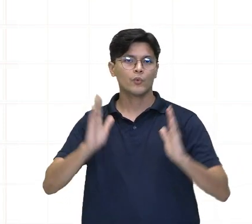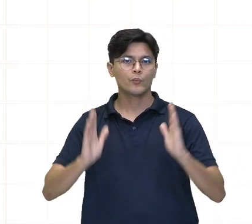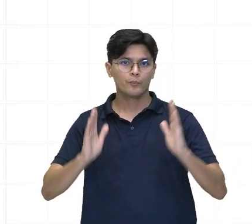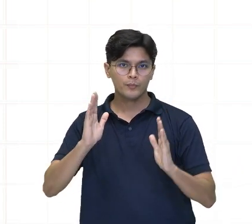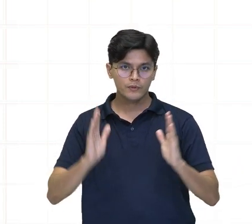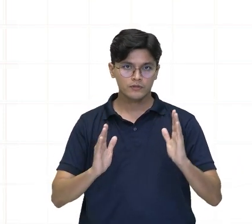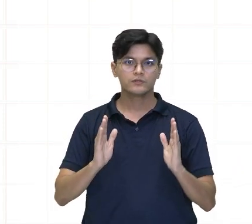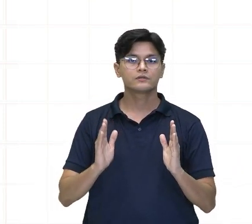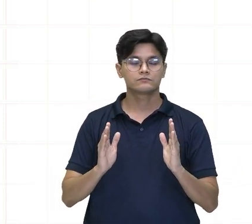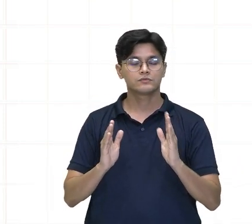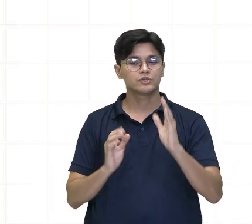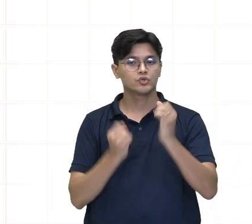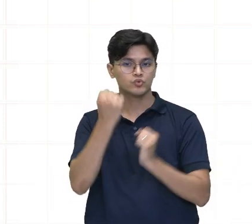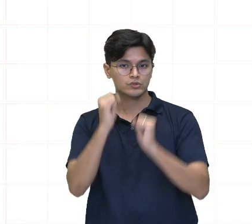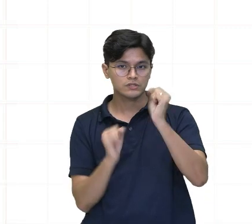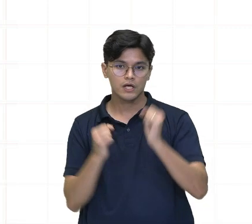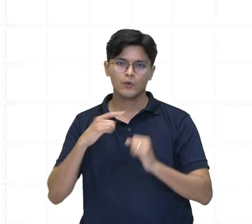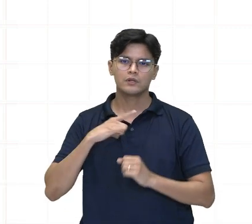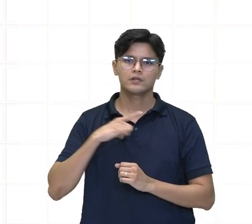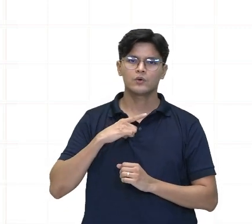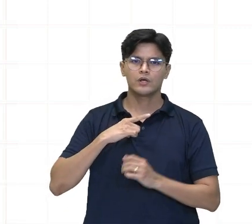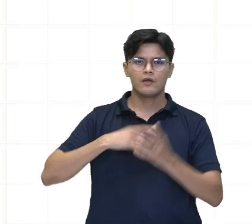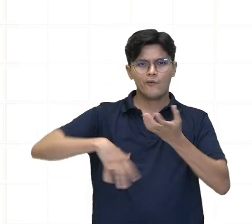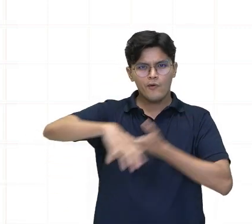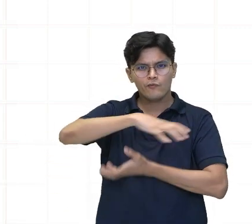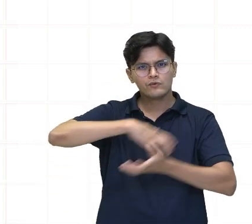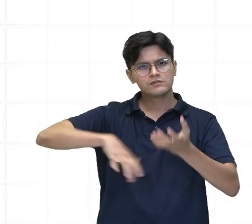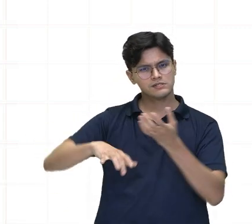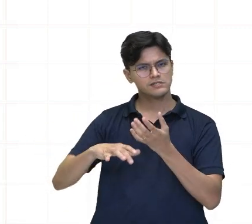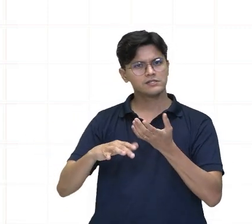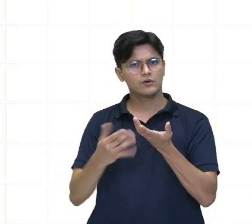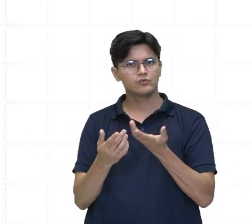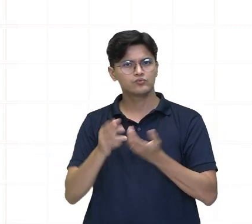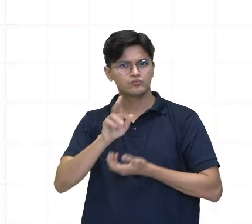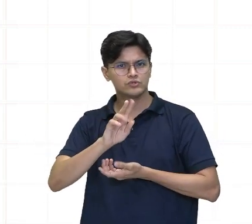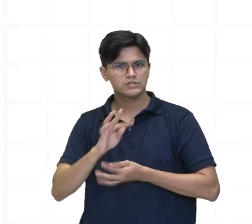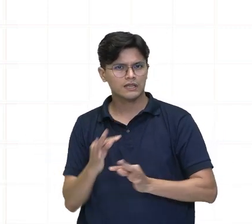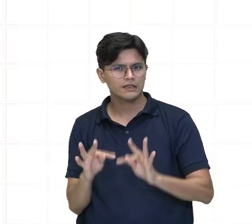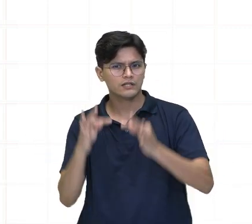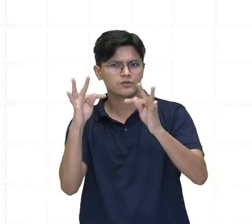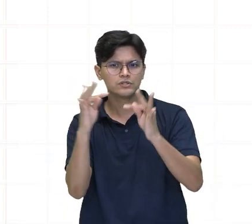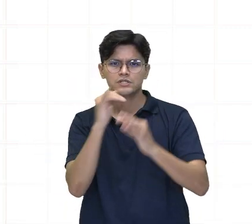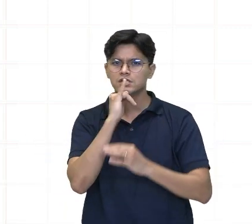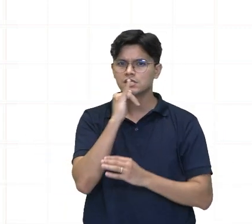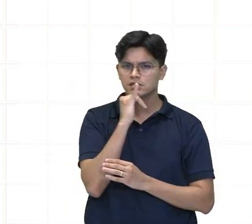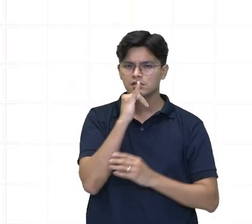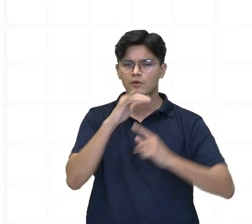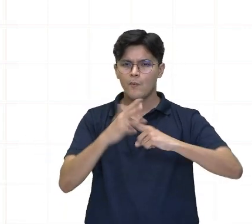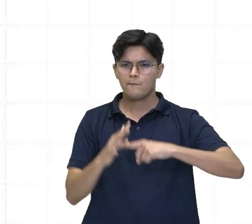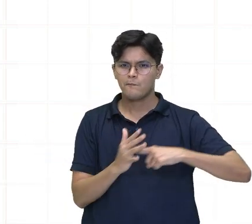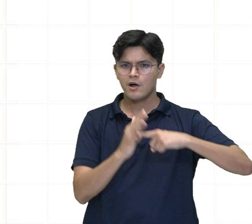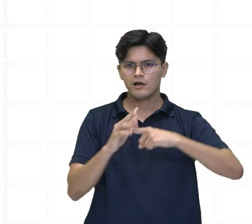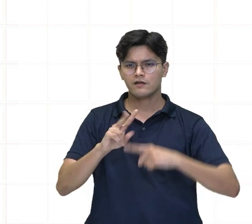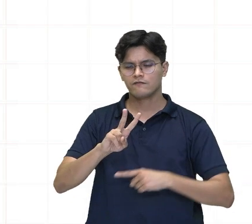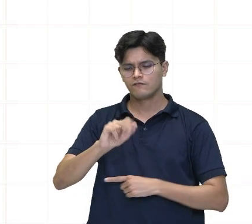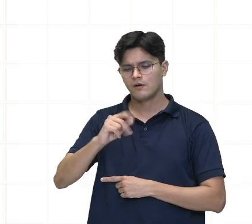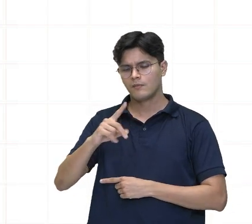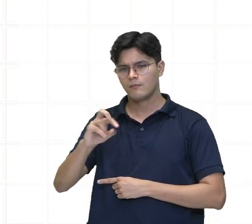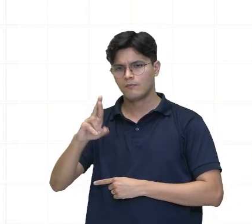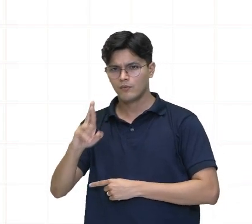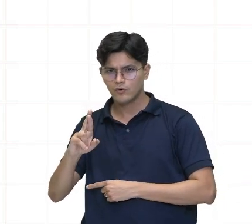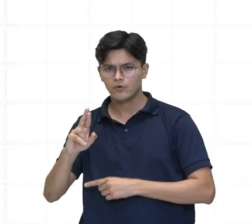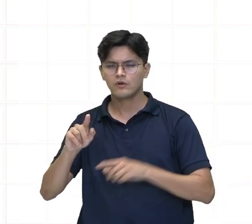técnica, né? Nós temos a máquina a vapor, nós temos o carvão mineral, que vai ser a força motriz, a energia que vai mover essas máquinas a